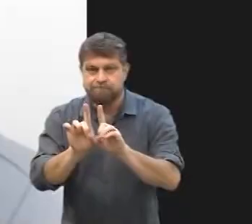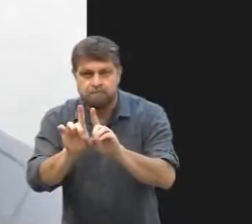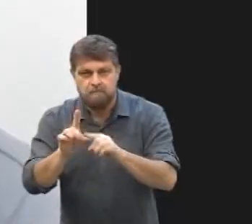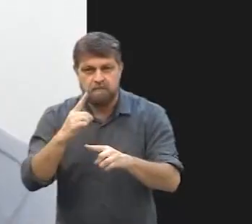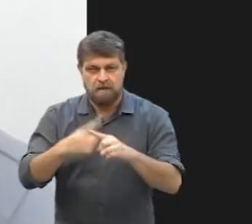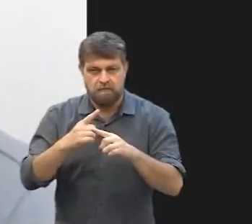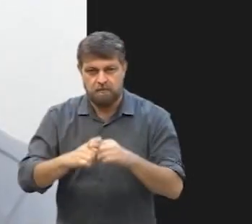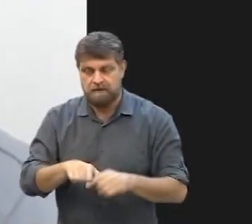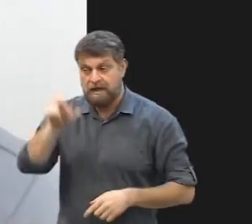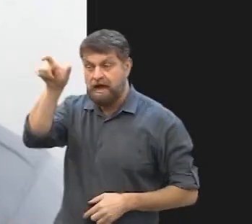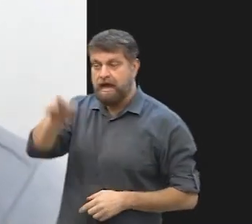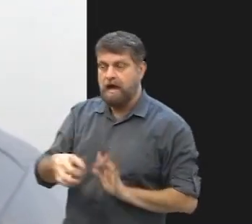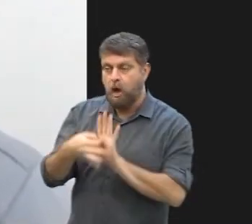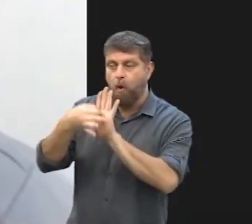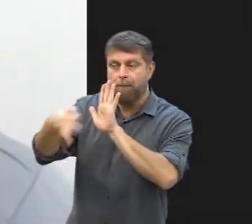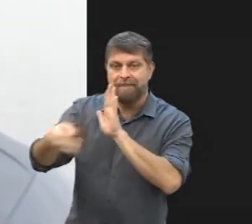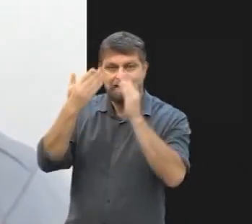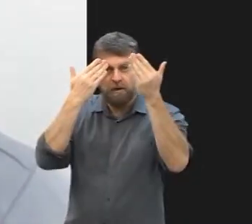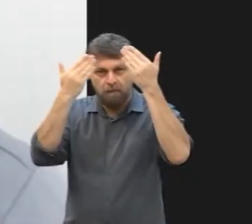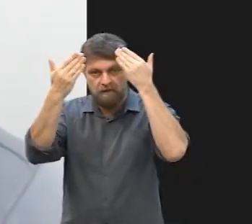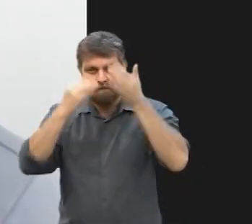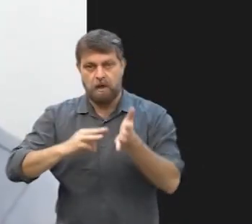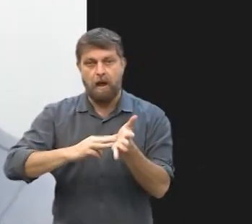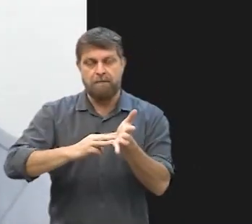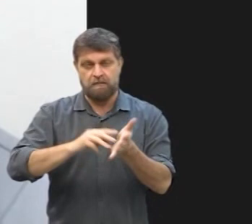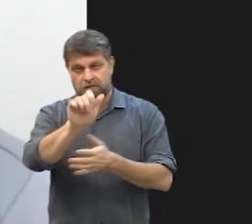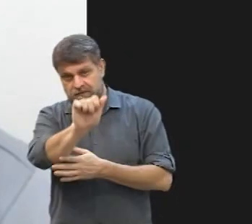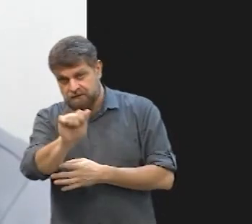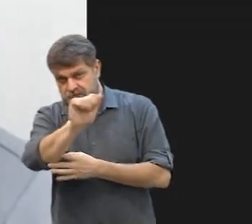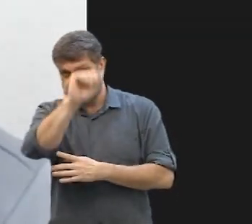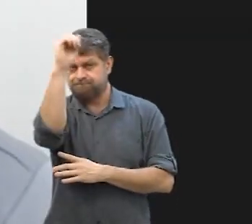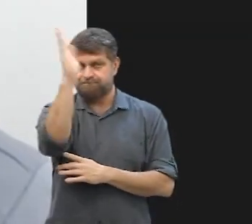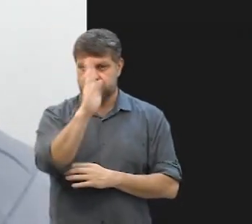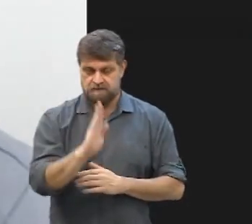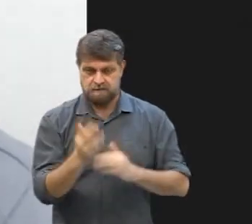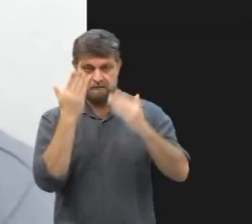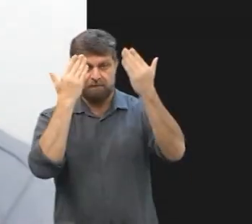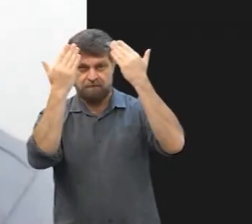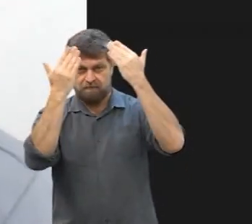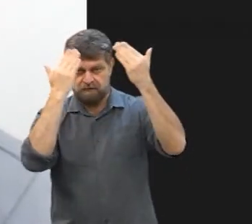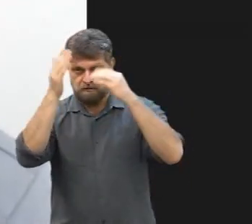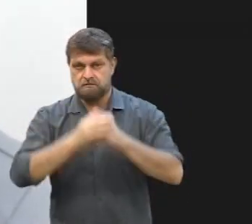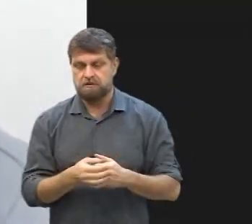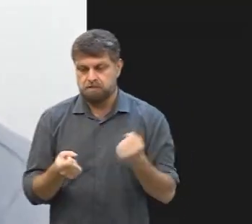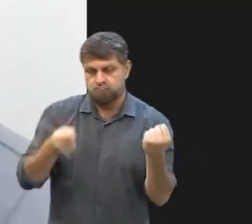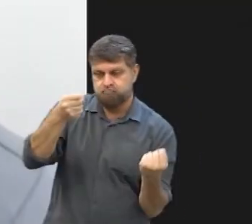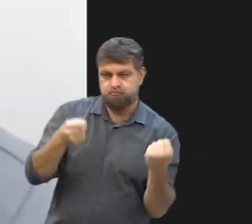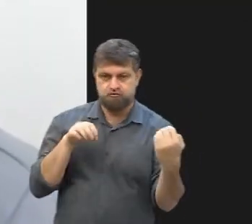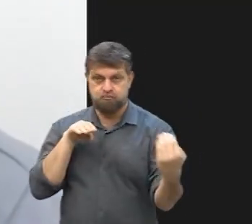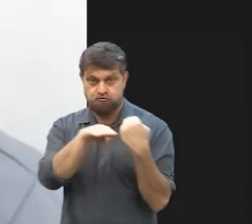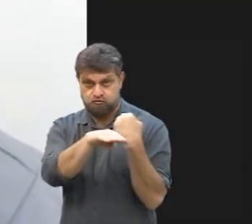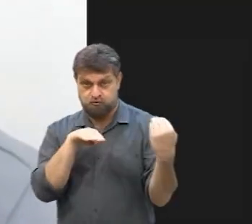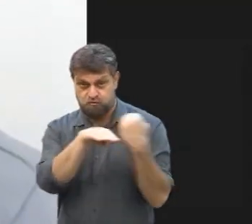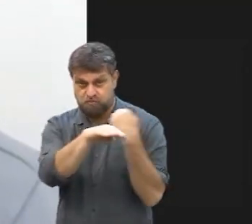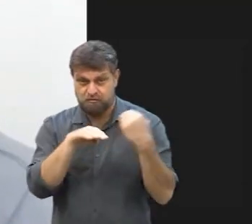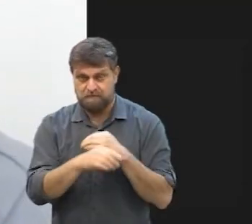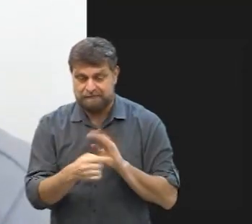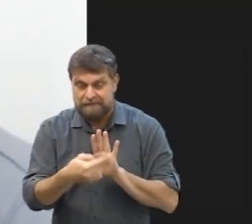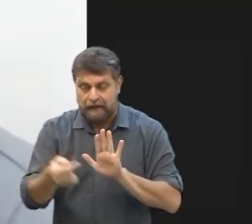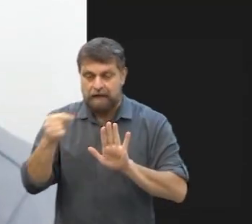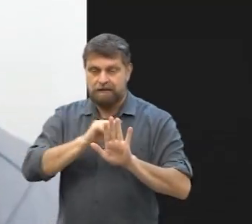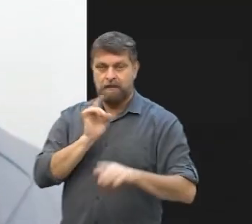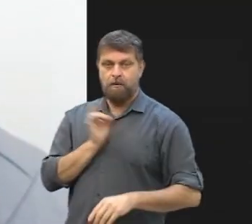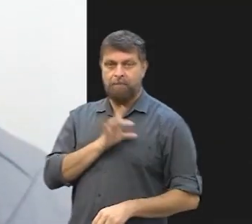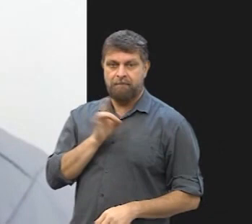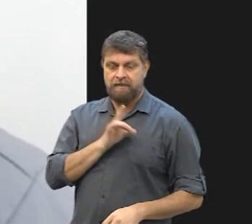psicológico. Até porque, segundo essa psicóloga, que é membro da Associação Brasileira de Psicologia de Tráfego, por trás